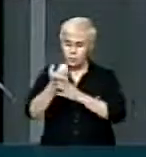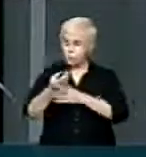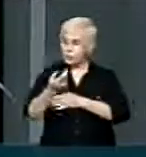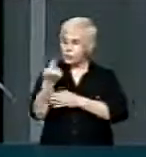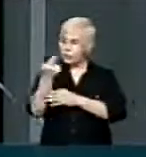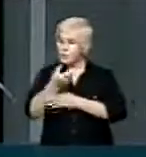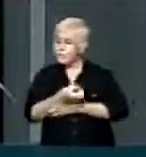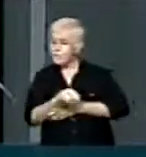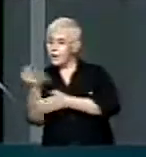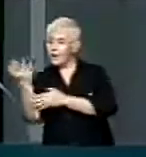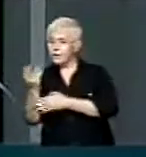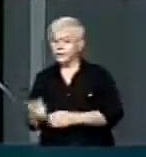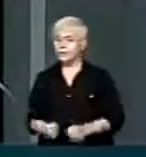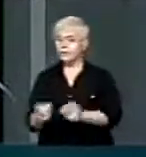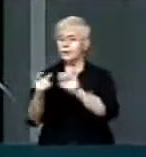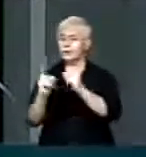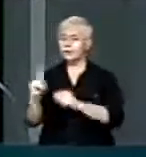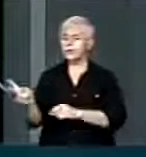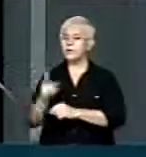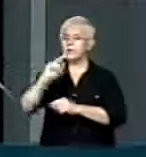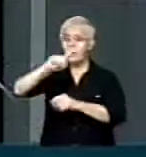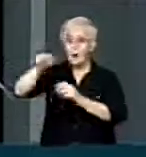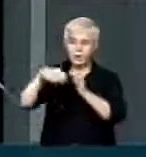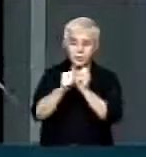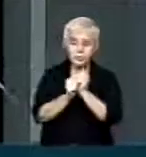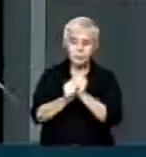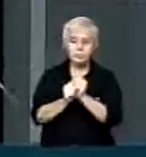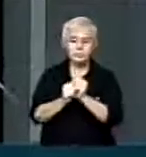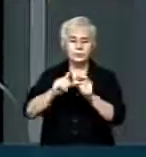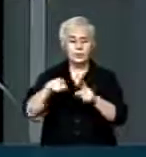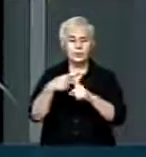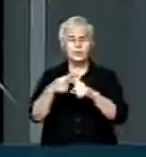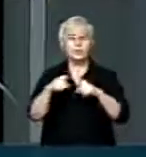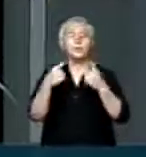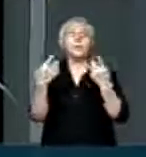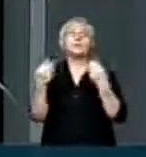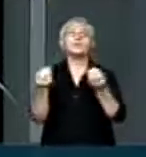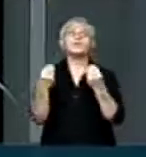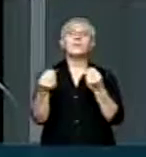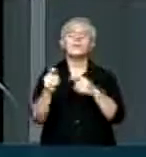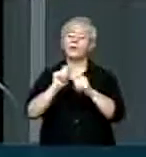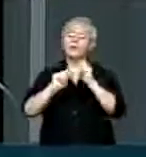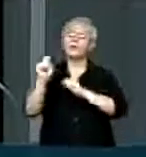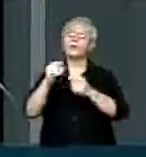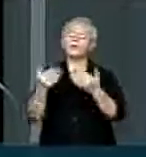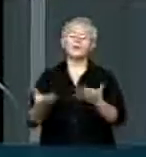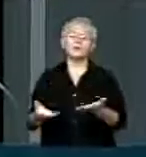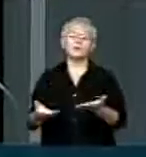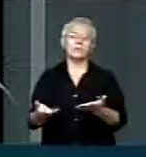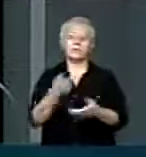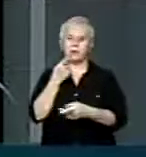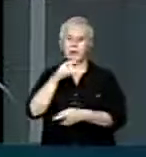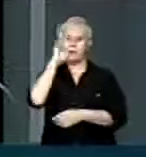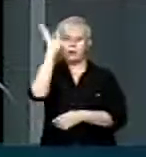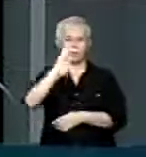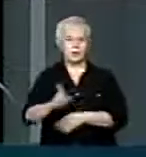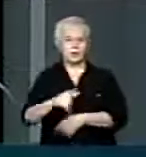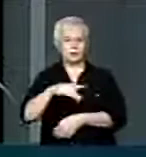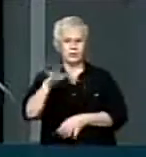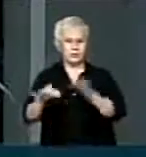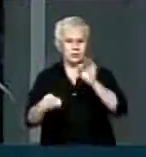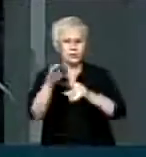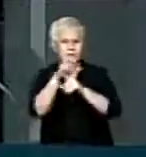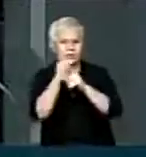exportar valores agregados. Mas fazer o quê com uma economia? Dizem que o Brasil tem justiça